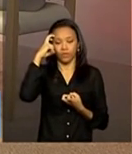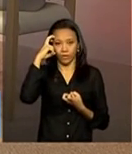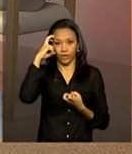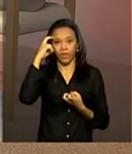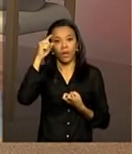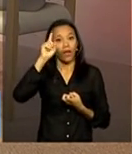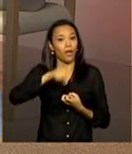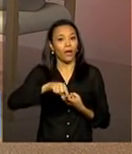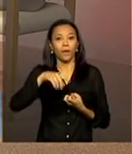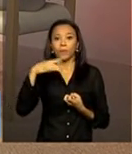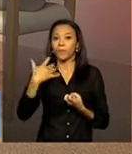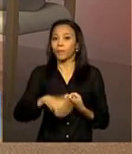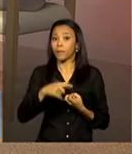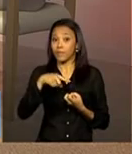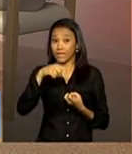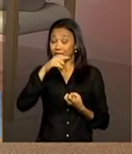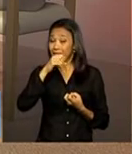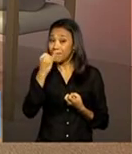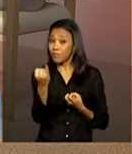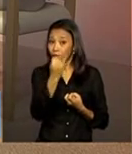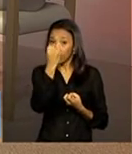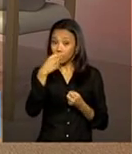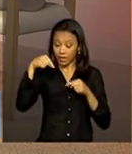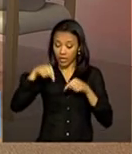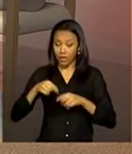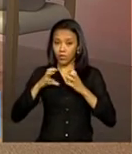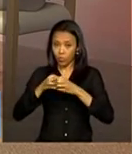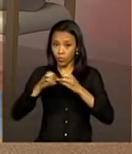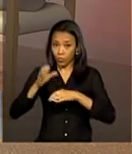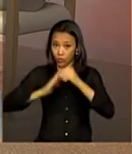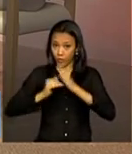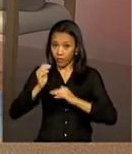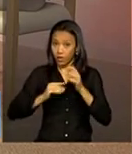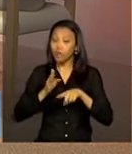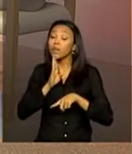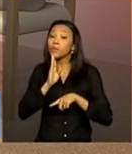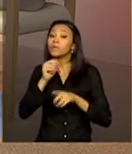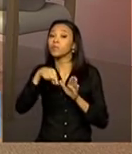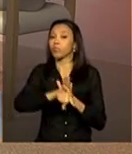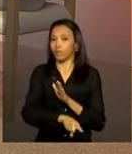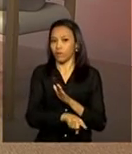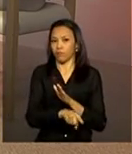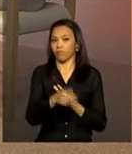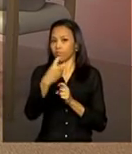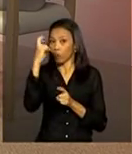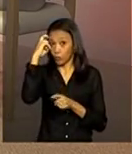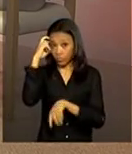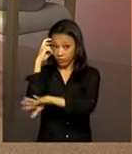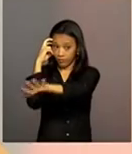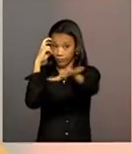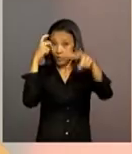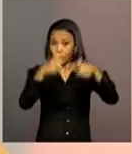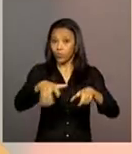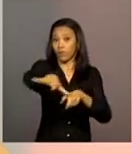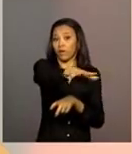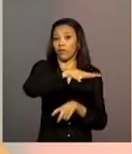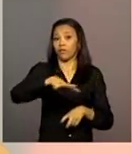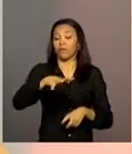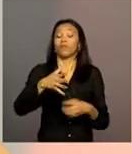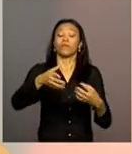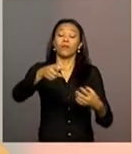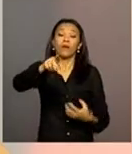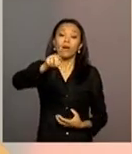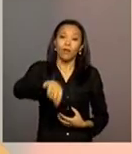que requer desta equipe um conhecimento mais aprofundado são dinâmicas da